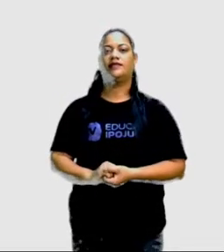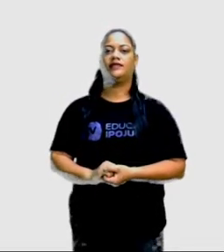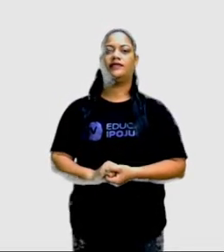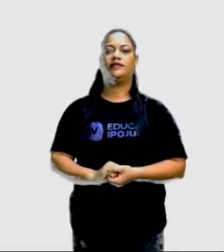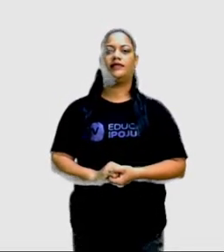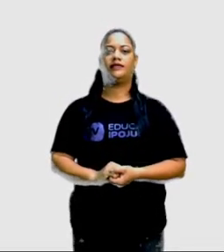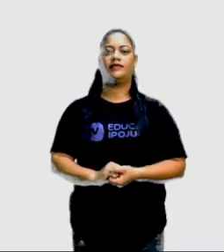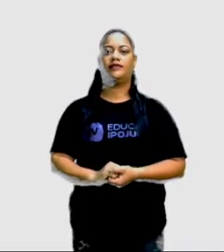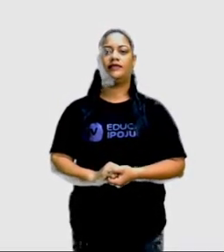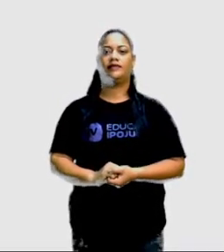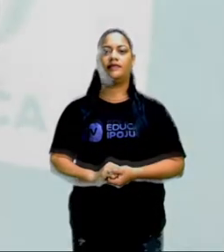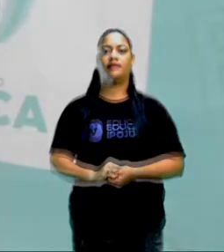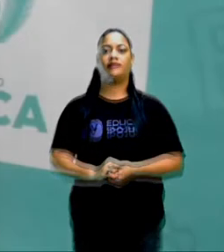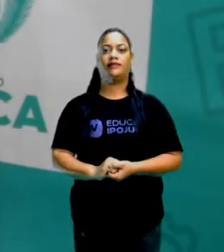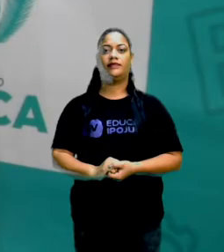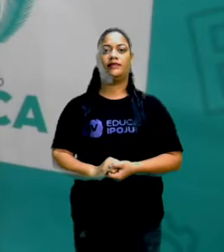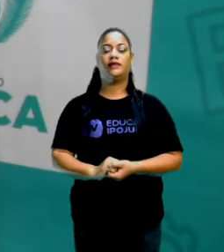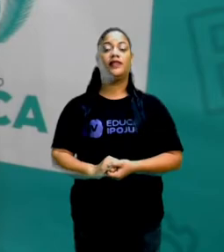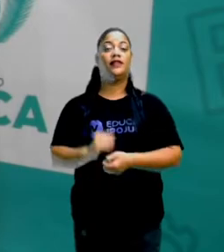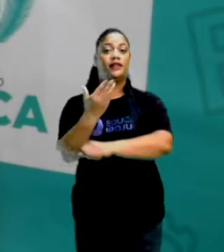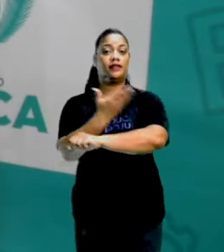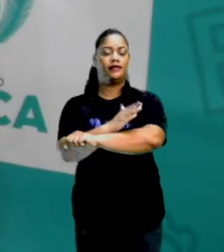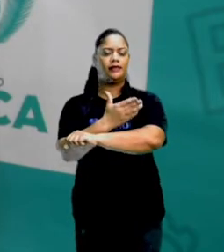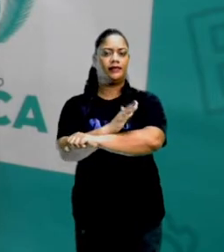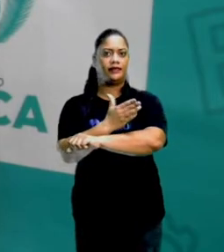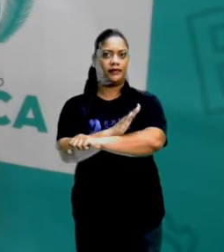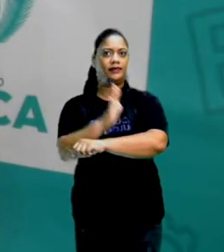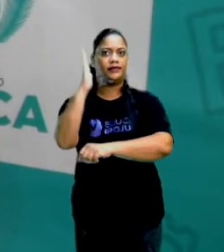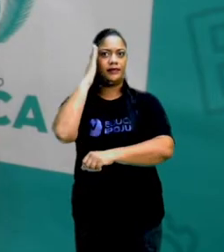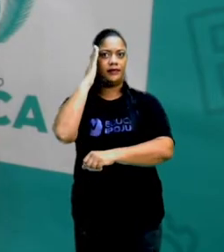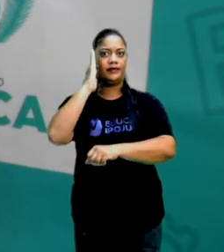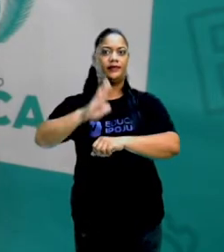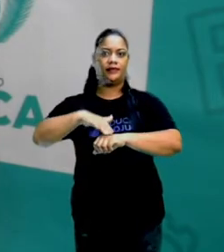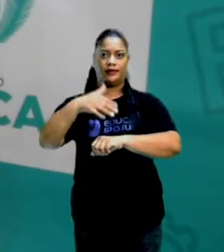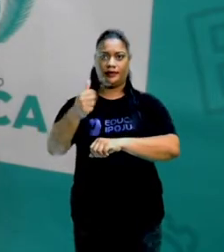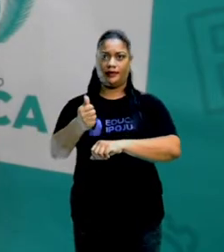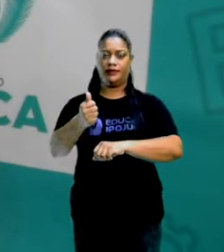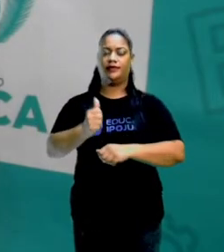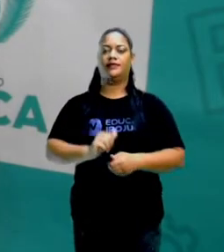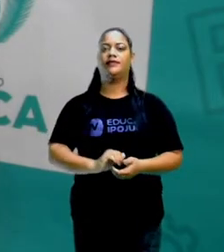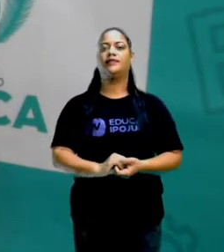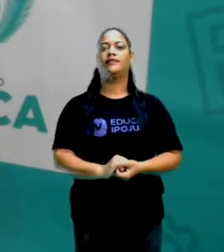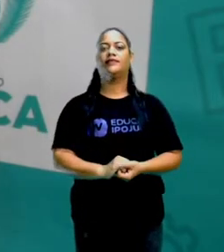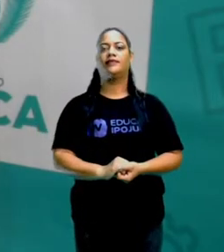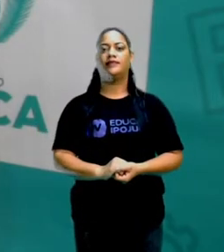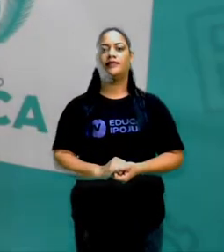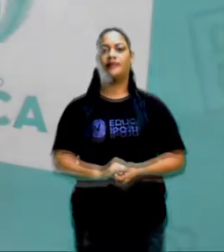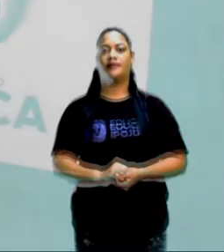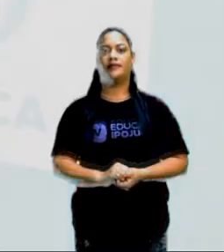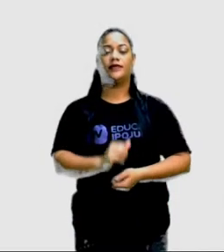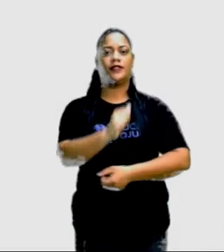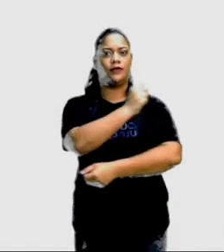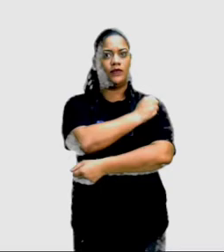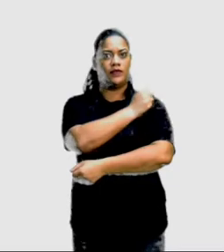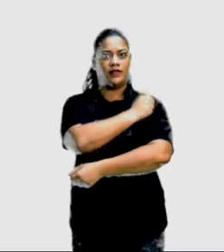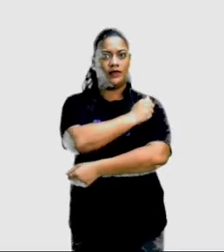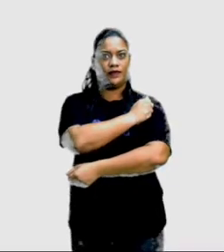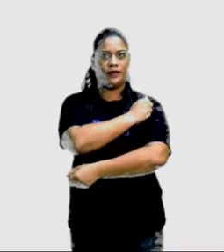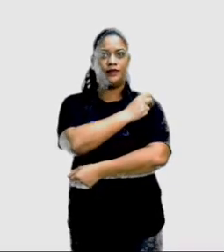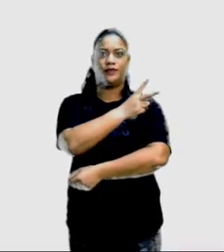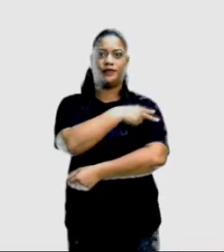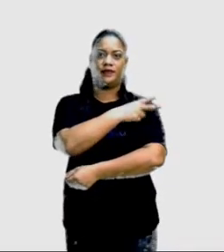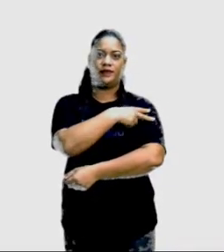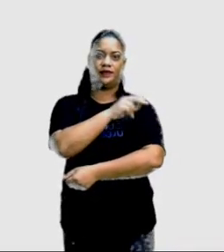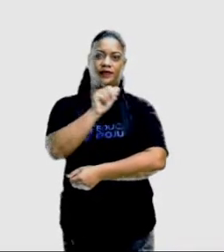Decompondo quantidades. Agora vamos praticar um pouco para entender o assunto na prática. Os alunos do segundo ano